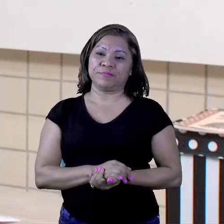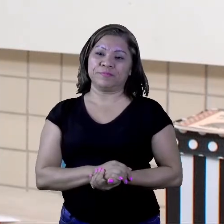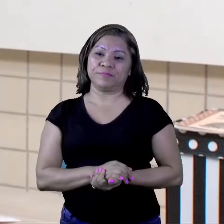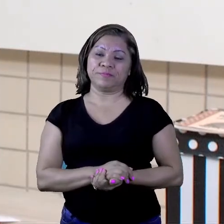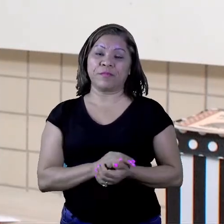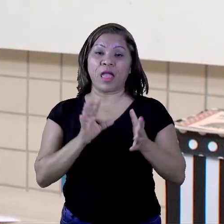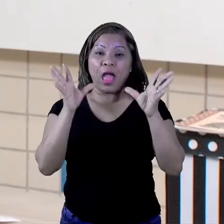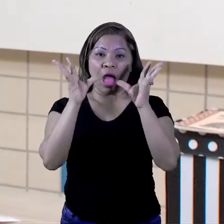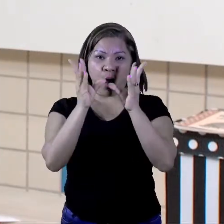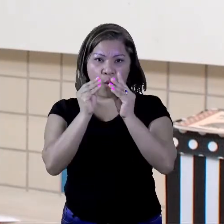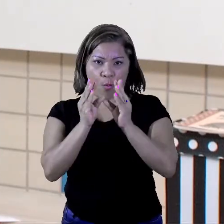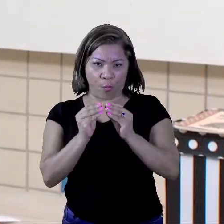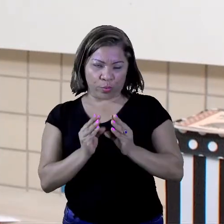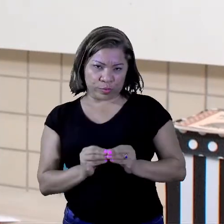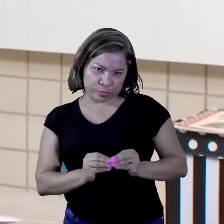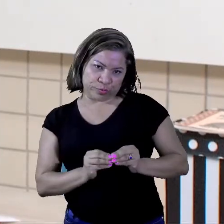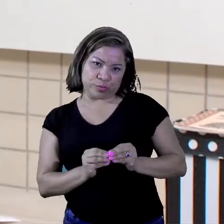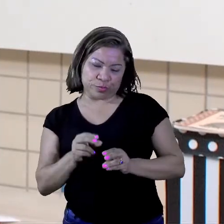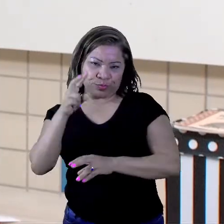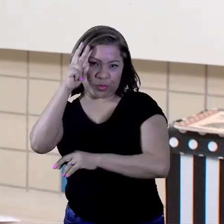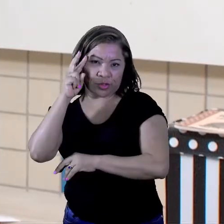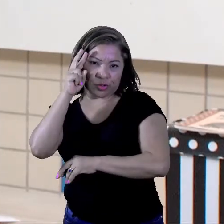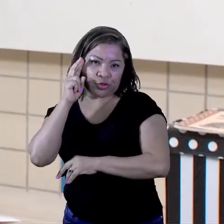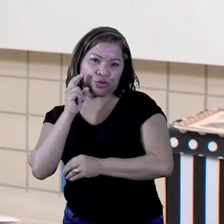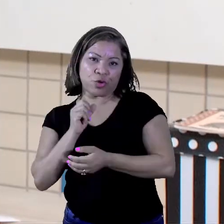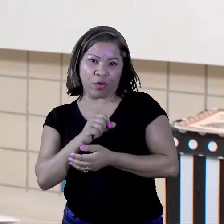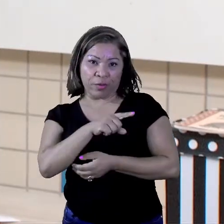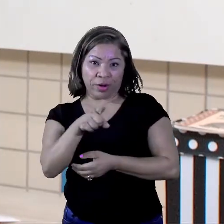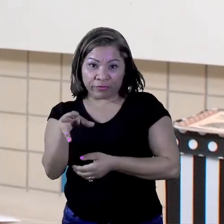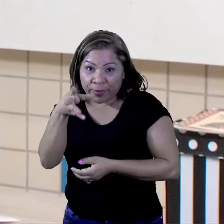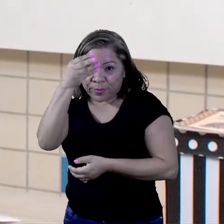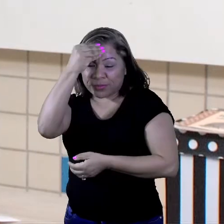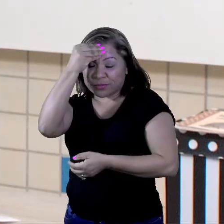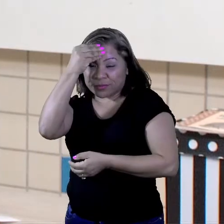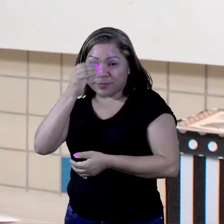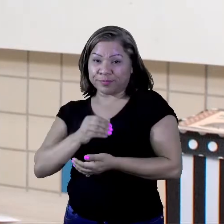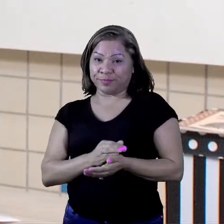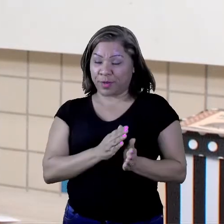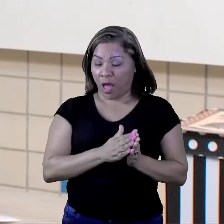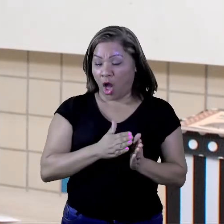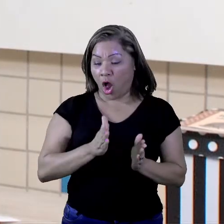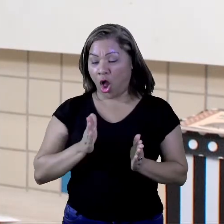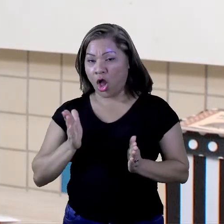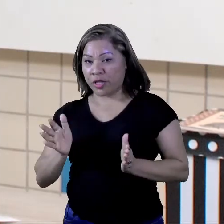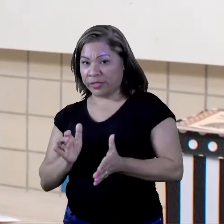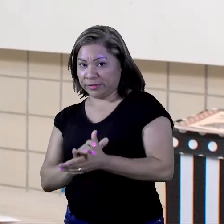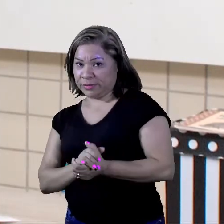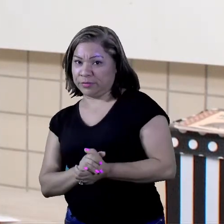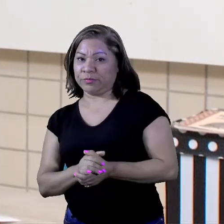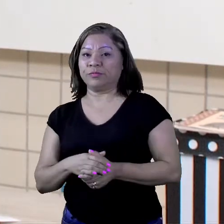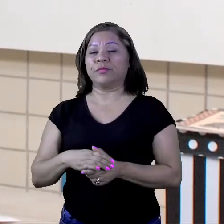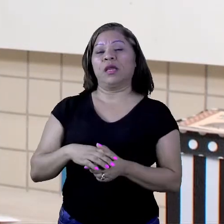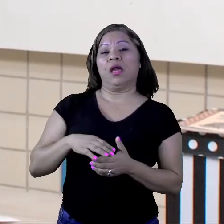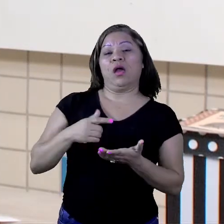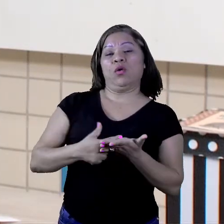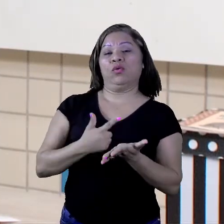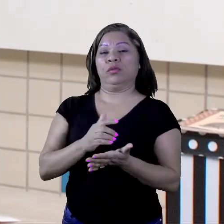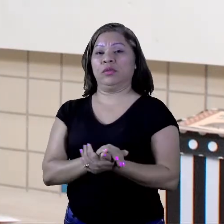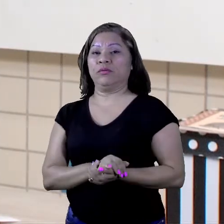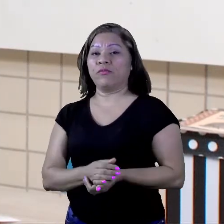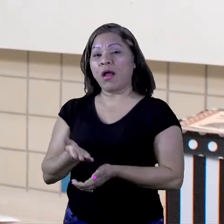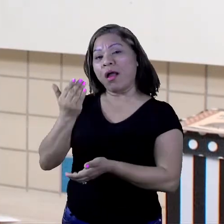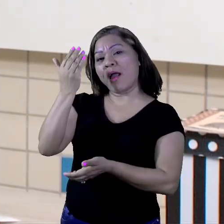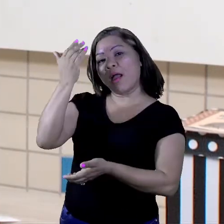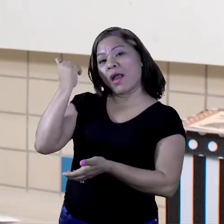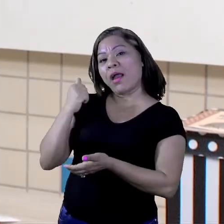geral da história para que a gente possa gravar. Olha a sequência. O livro conta assim: era uma vez uma menina